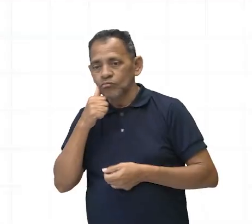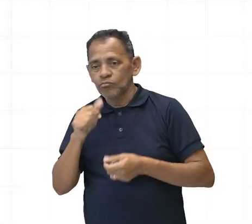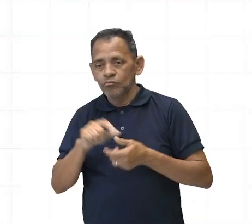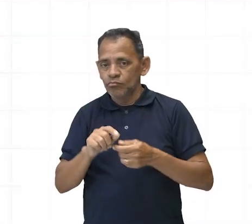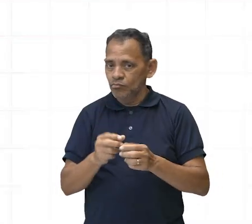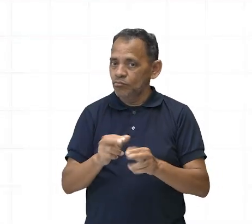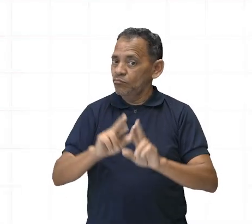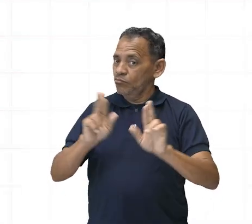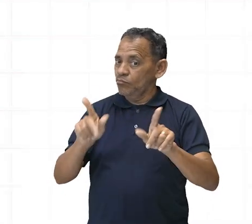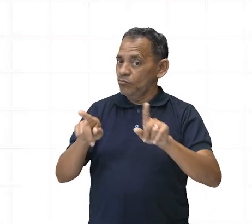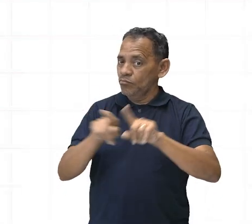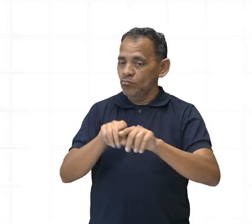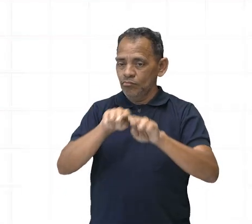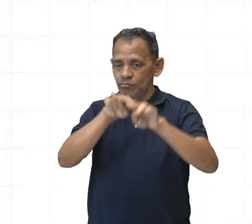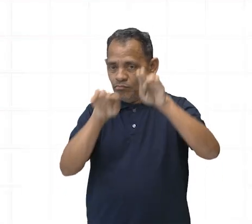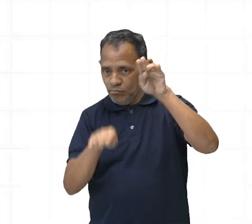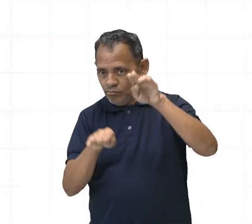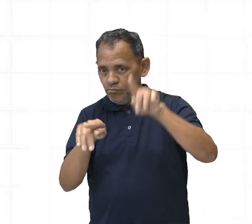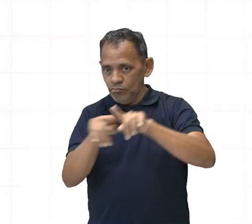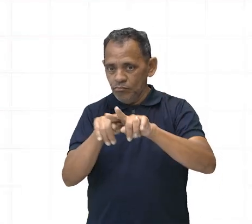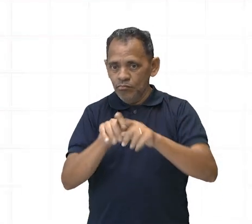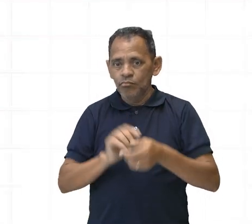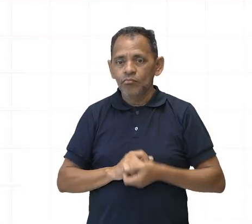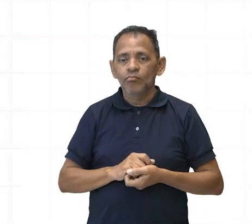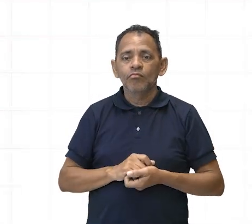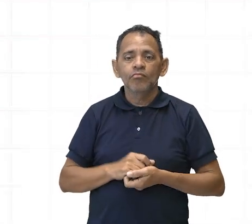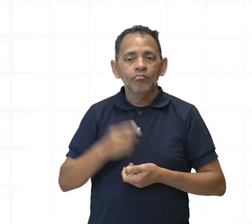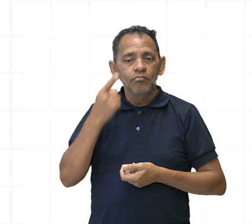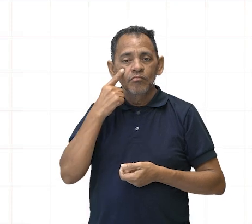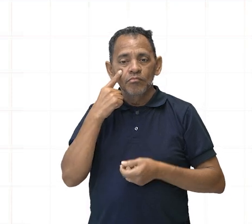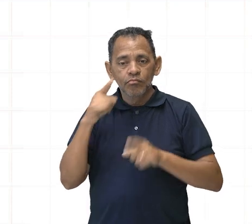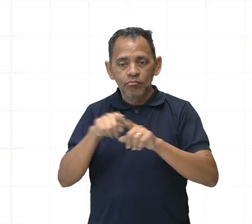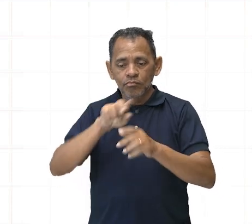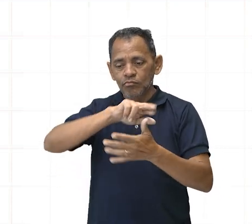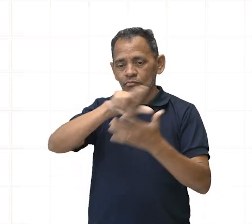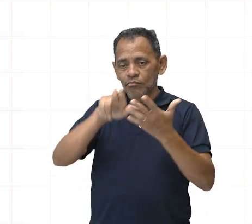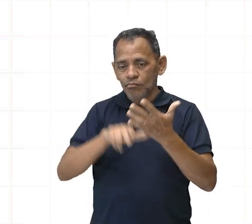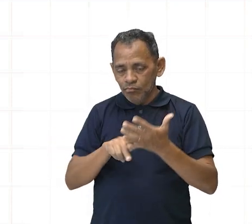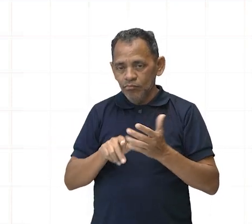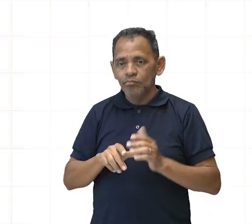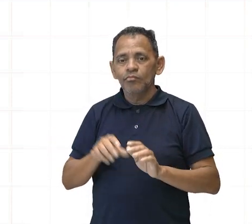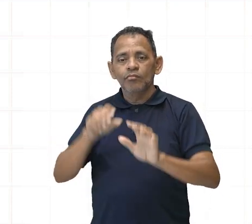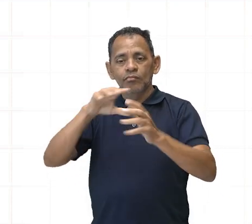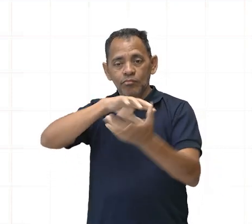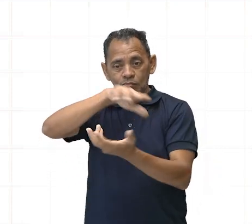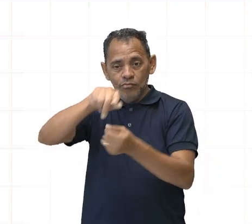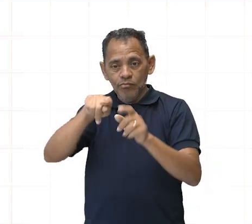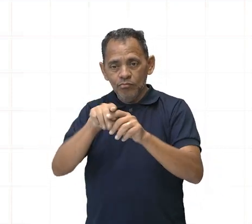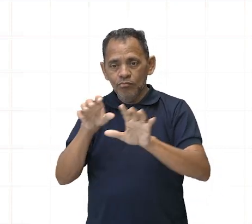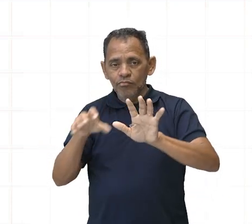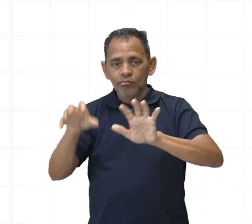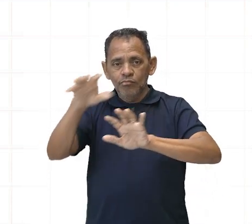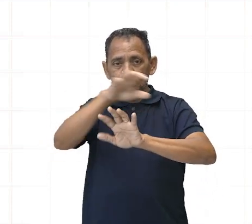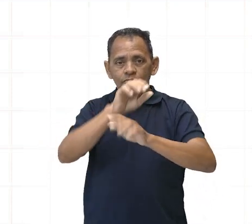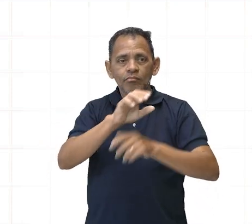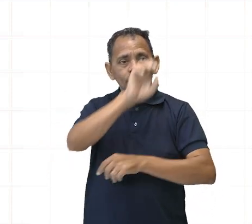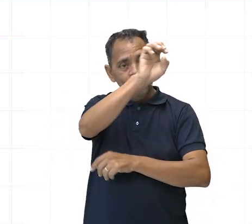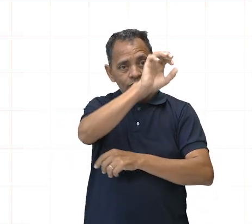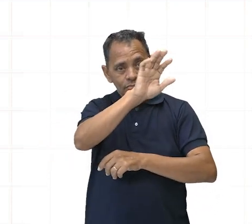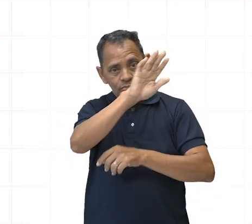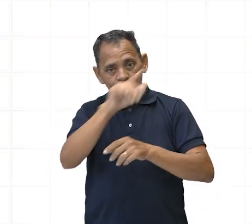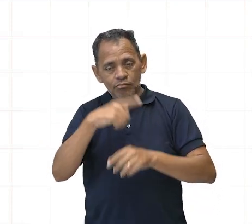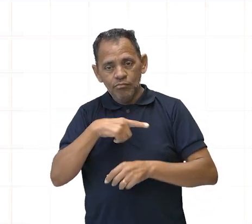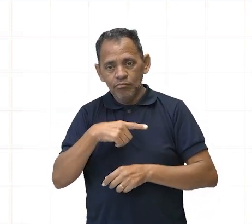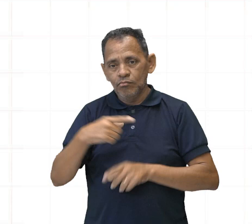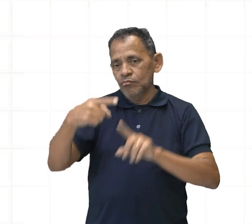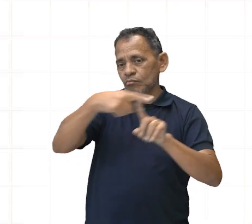trabalho nas diversas regiões do mundo vai realmente variar entre uma região e outra, né? Na Europa vai ter um modo de